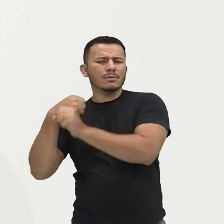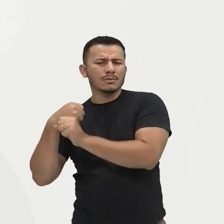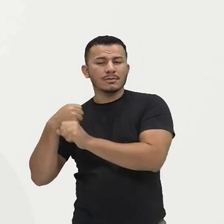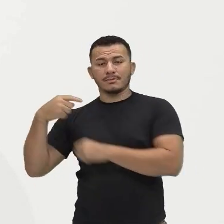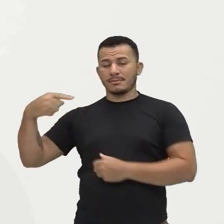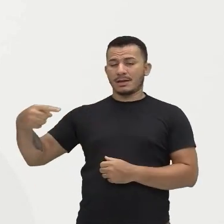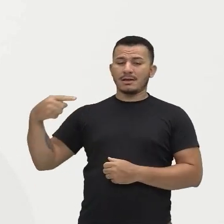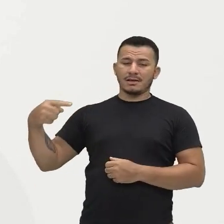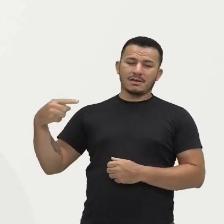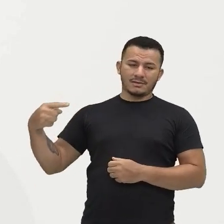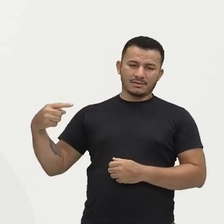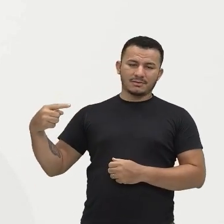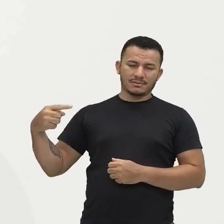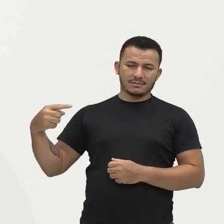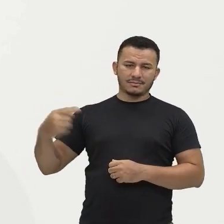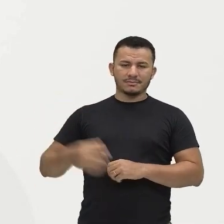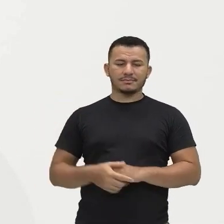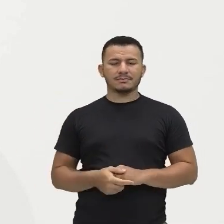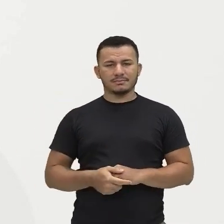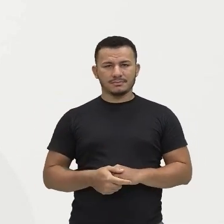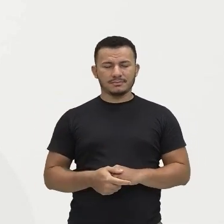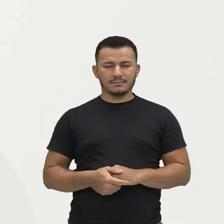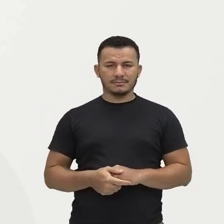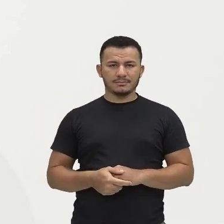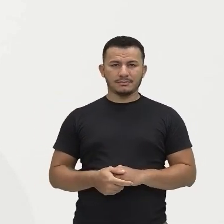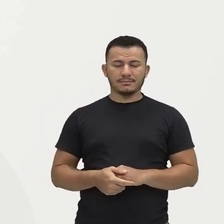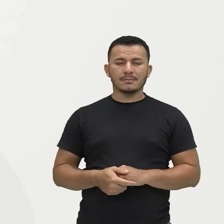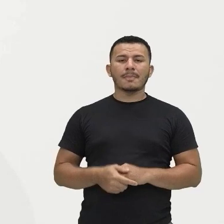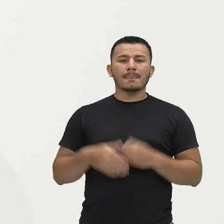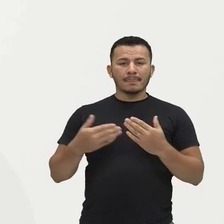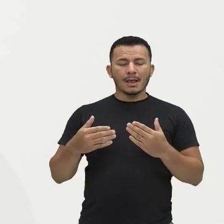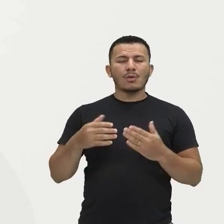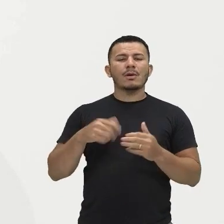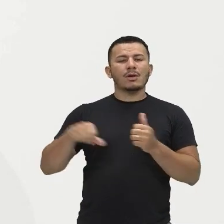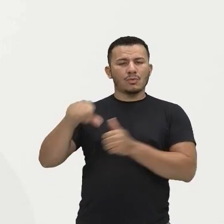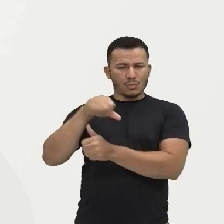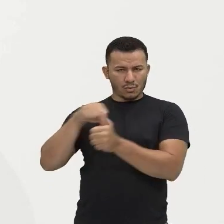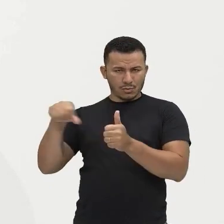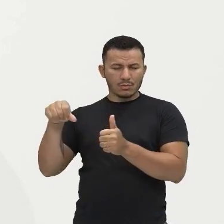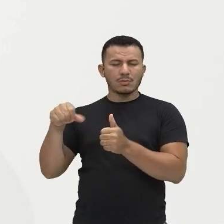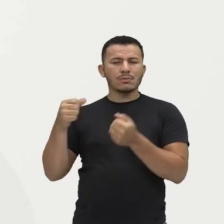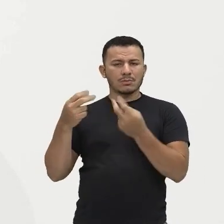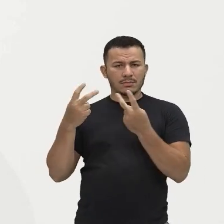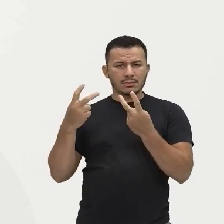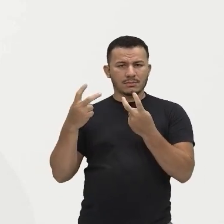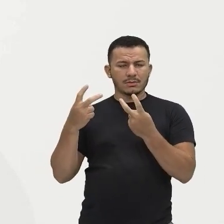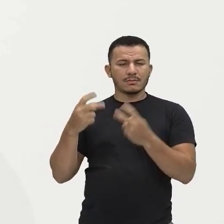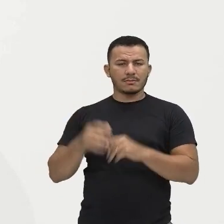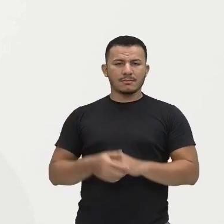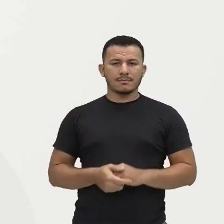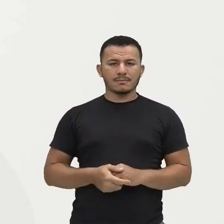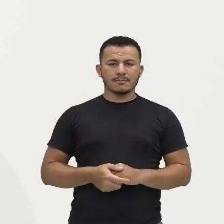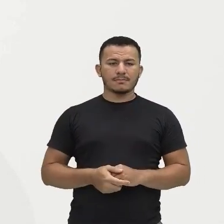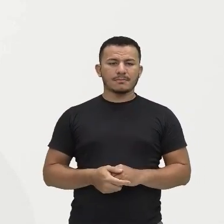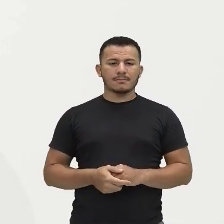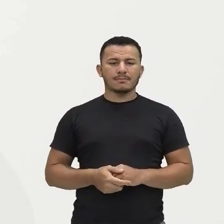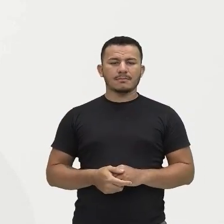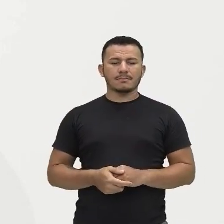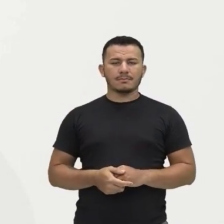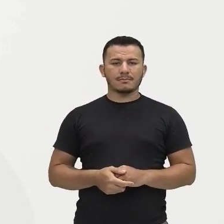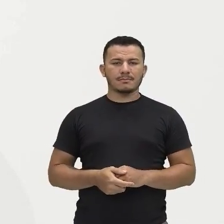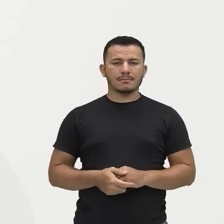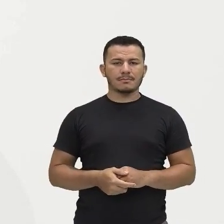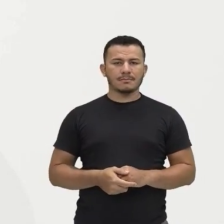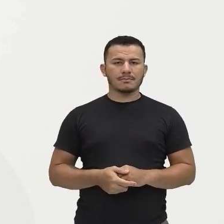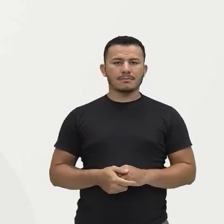menos. Olha lá o que deu, mais com menos. Deu menos. Você já troca por isso, que é exatamente isso que está ali. Aí,